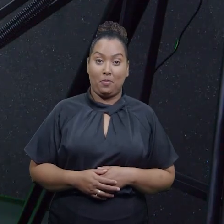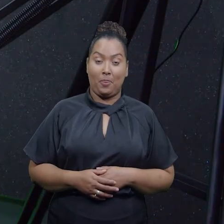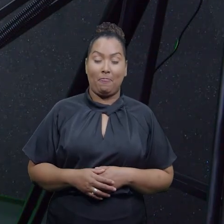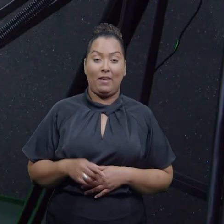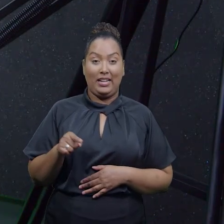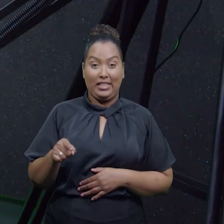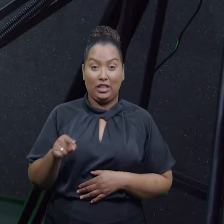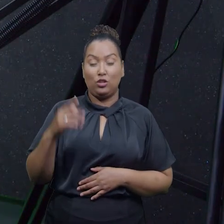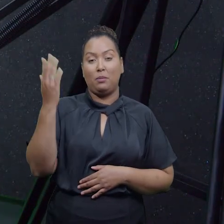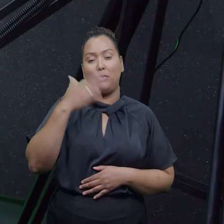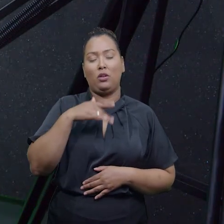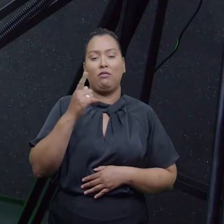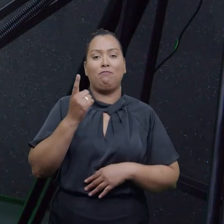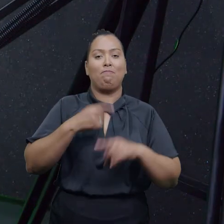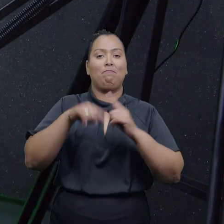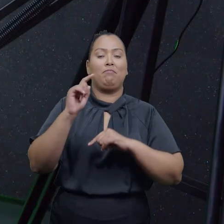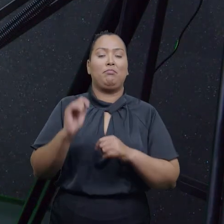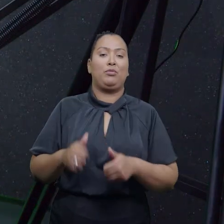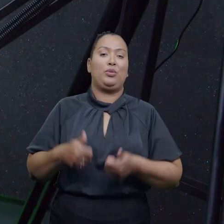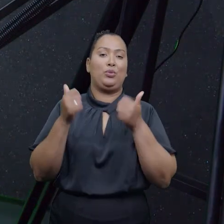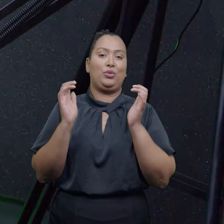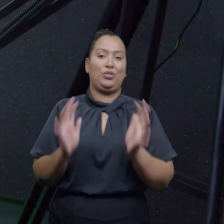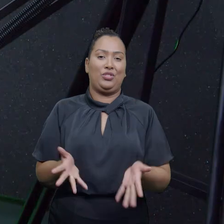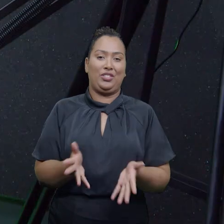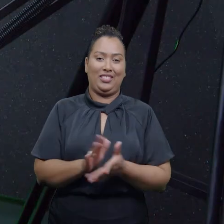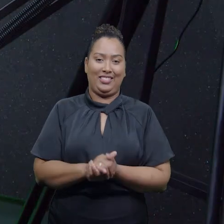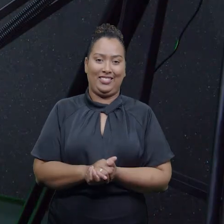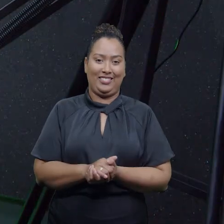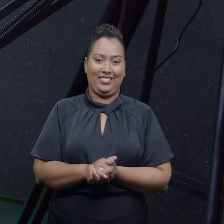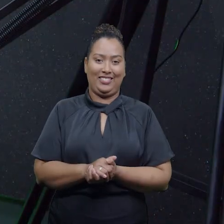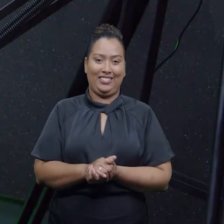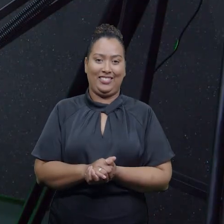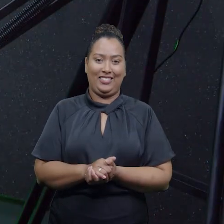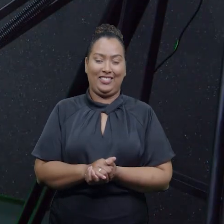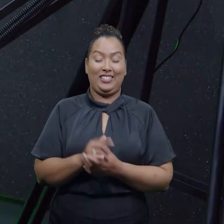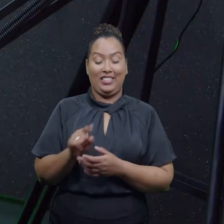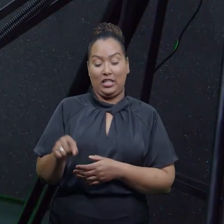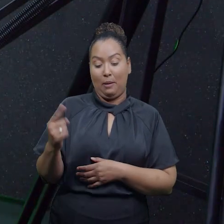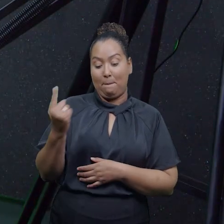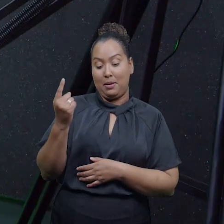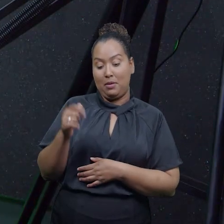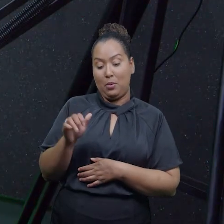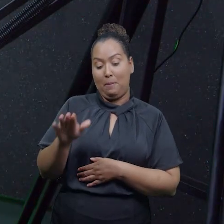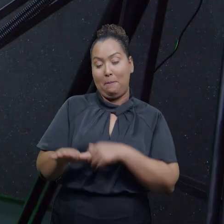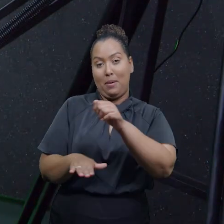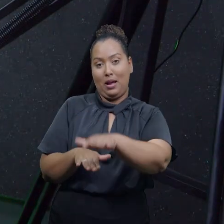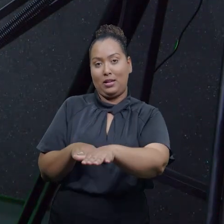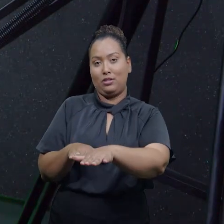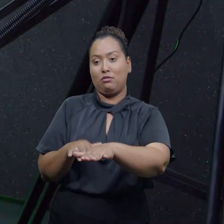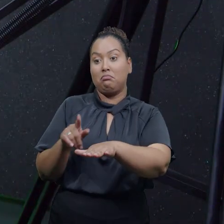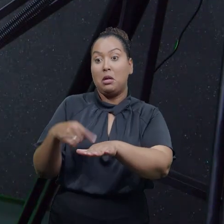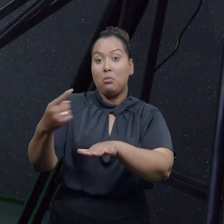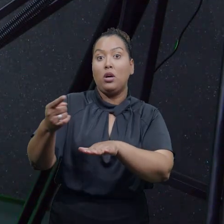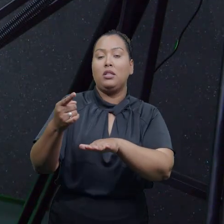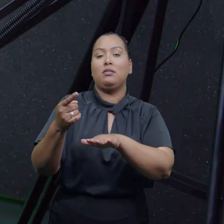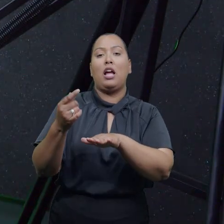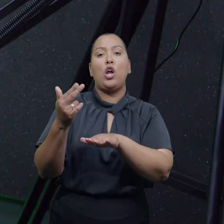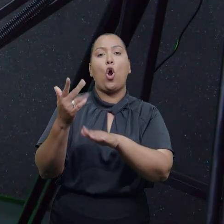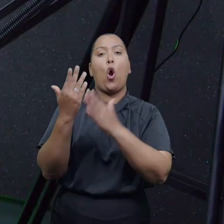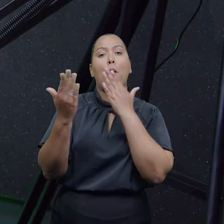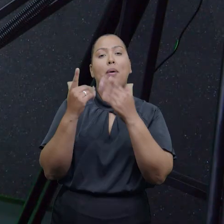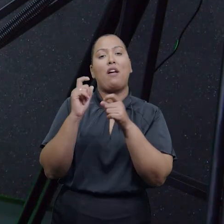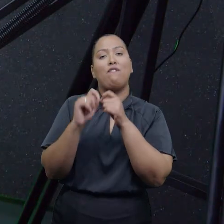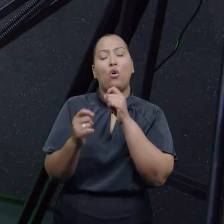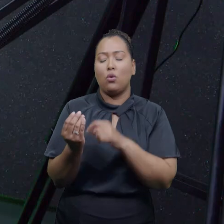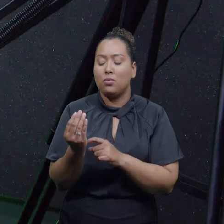nesse ponto houve um avanço, e talvez esse seja o primeiro passo, né, a fagulha para iniciar